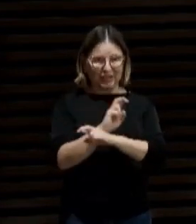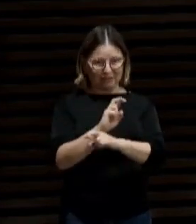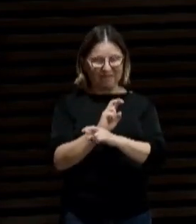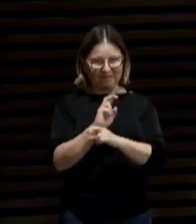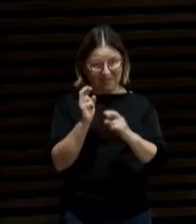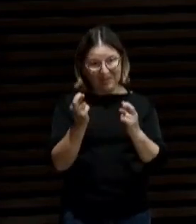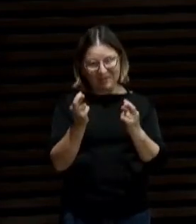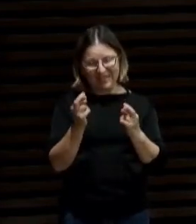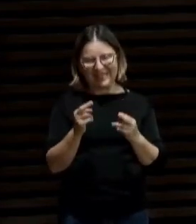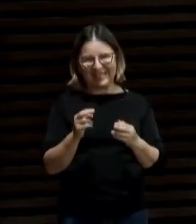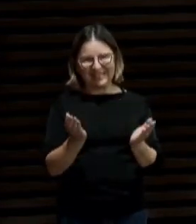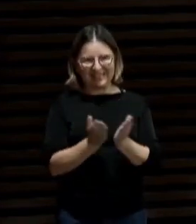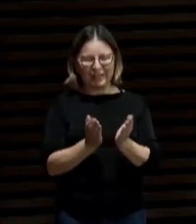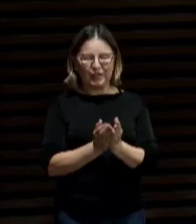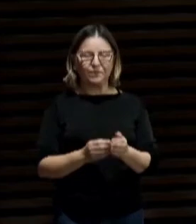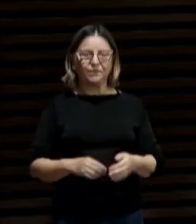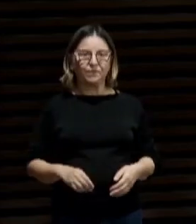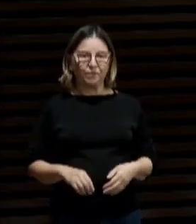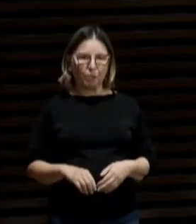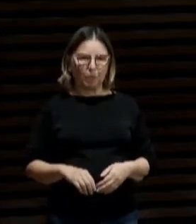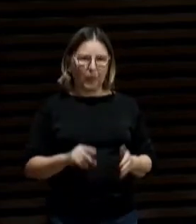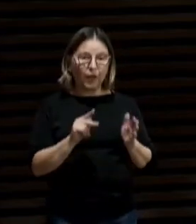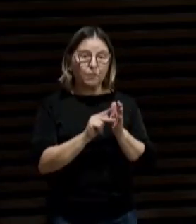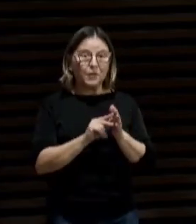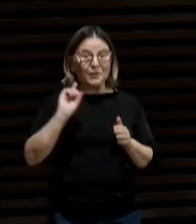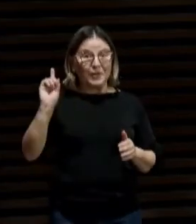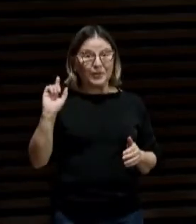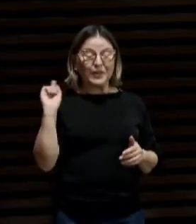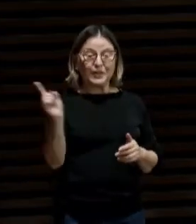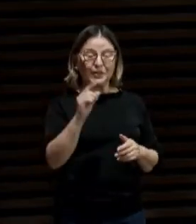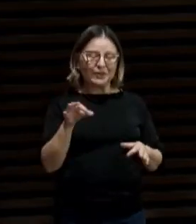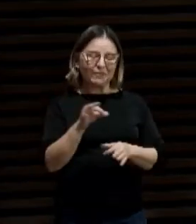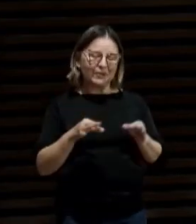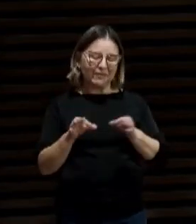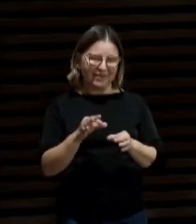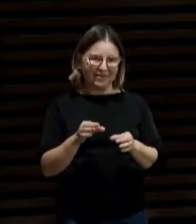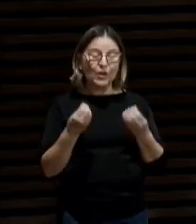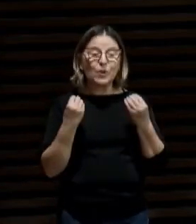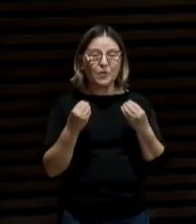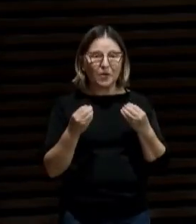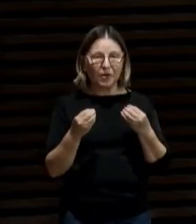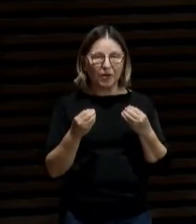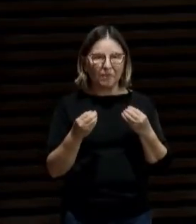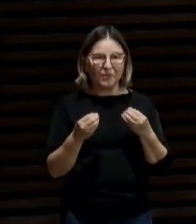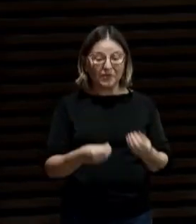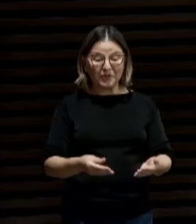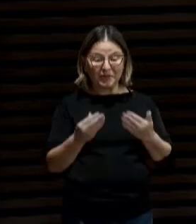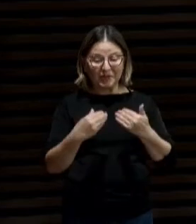Ora, foi o próprio Deus que nos preparou para isso. E como que Ele faz isso? Outorgando-nos o penhor do